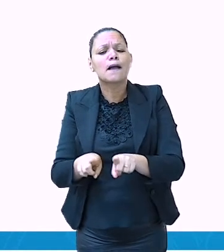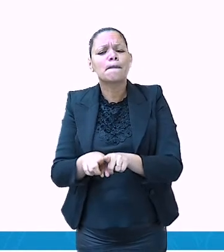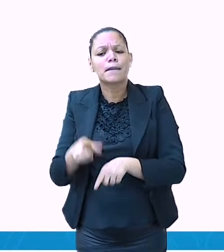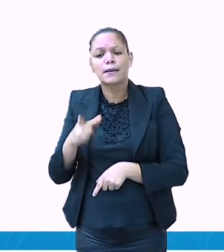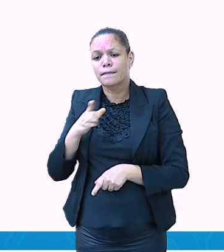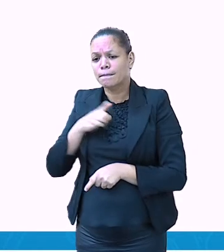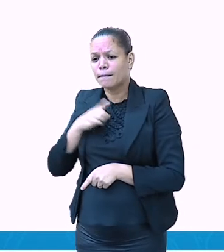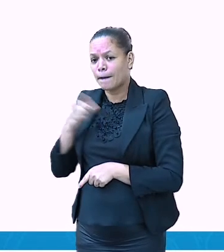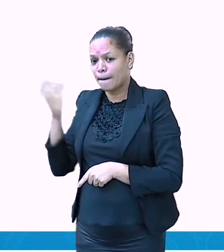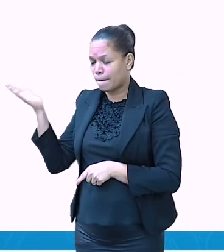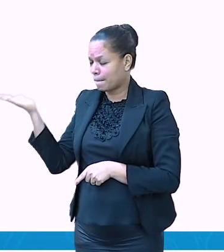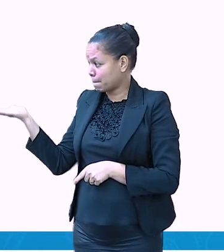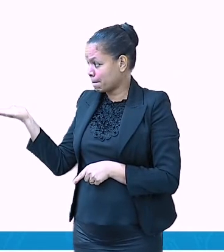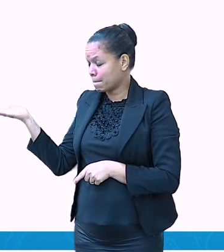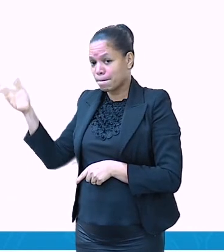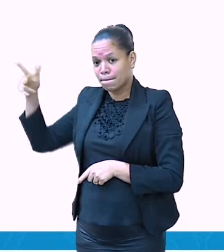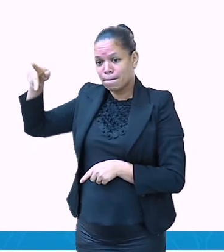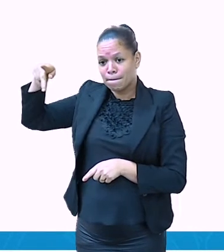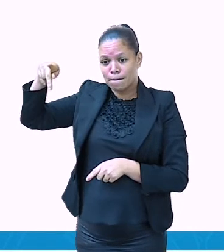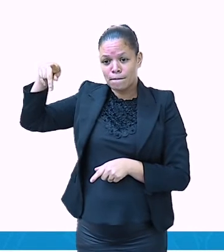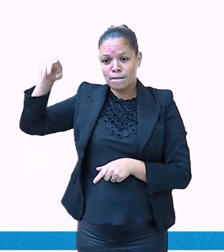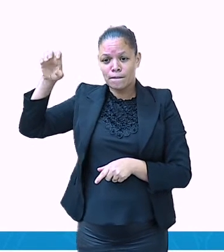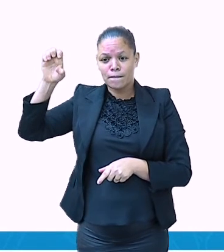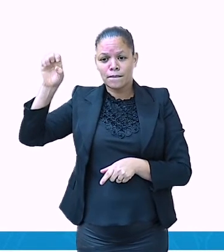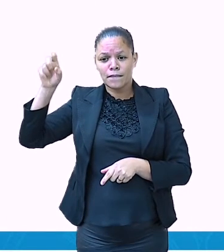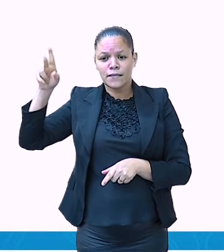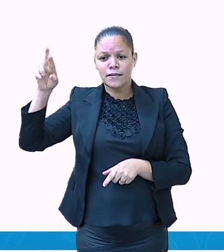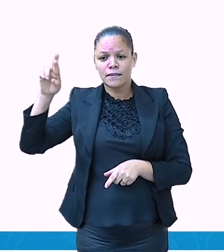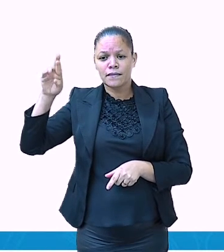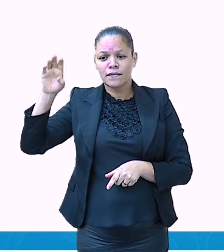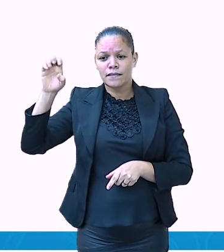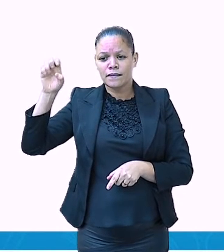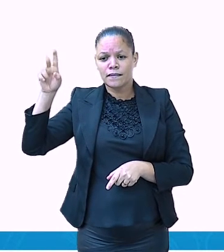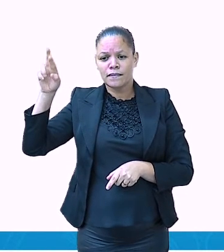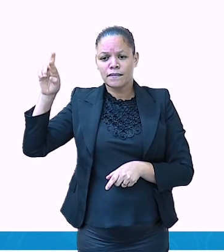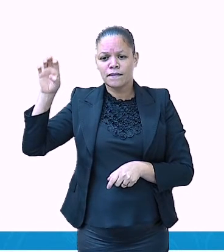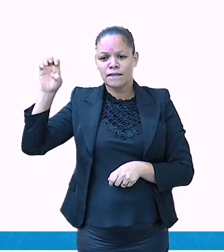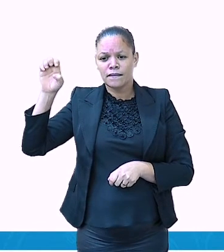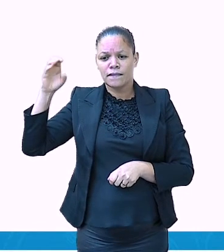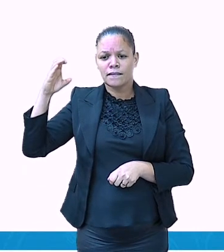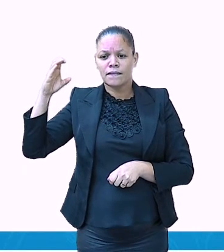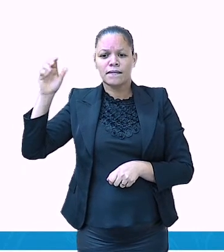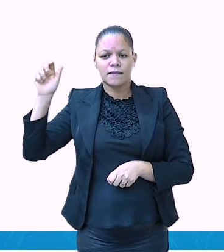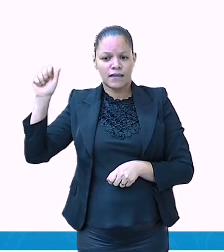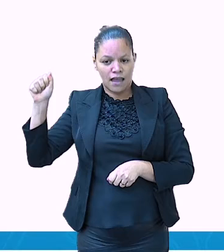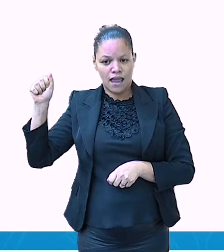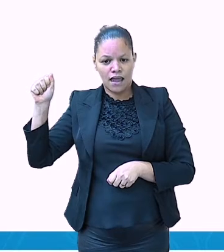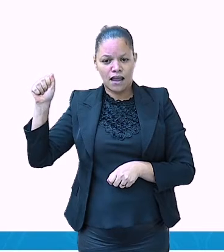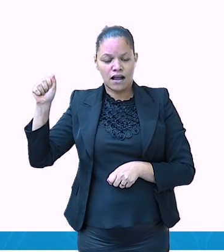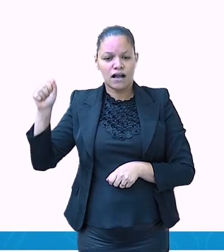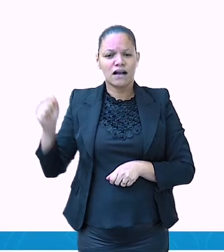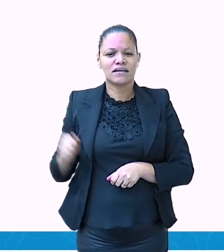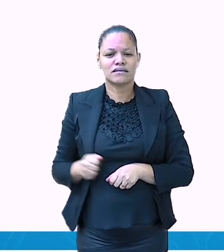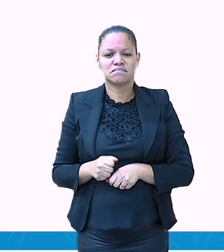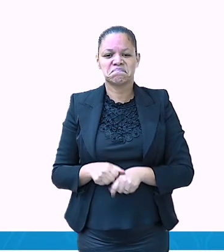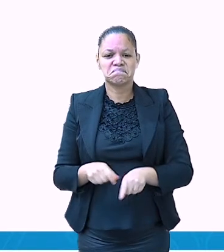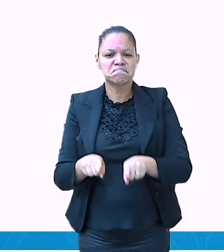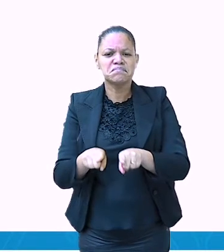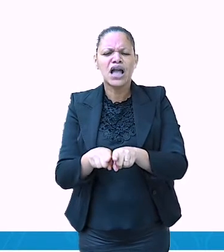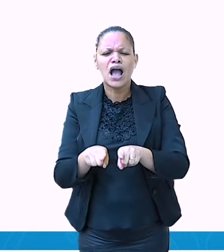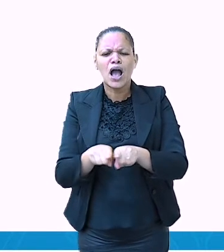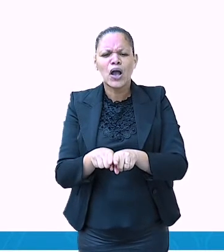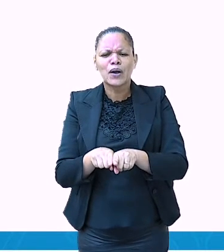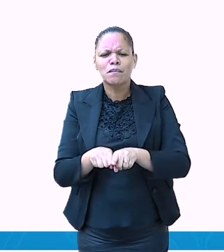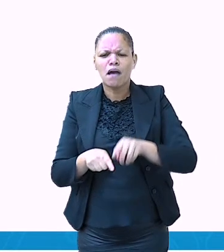esbugalhados. As pernas, tanto dianteira quanto traseira, as patas, são maiores ainda